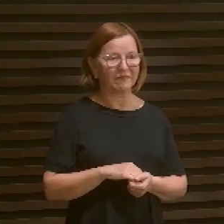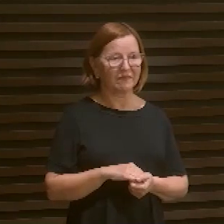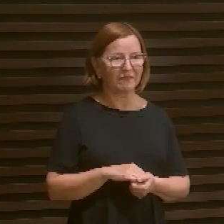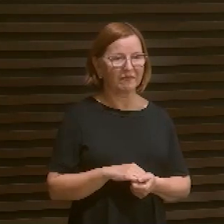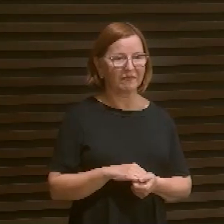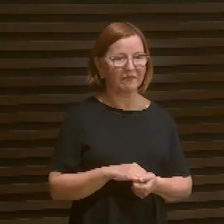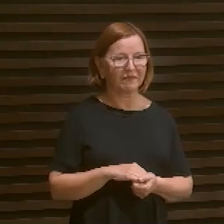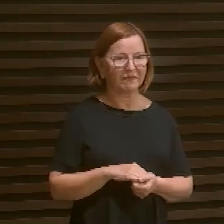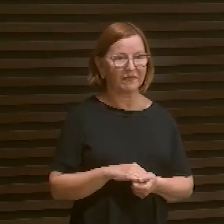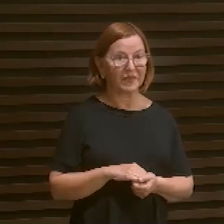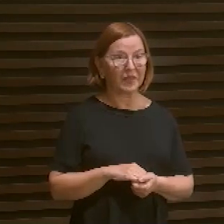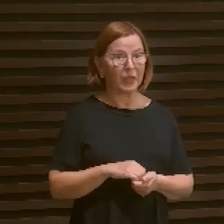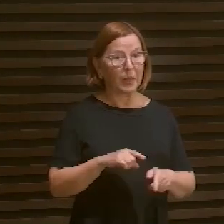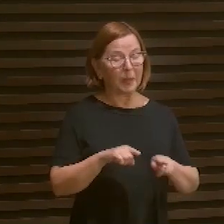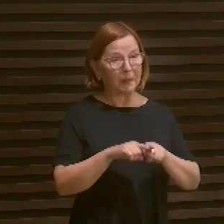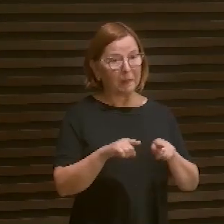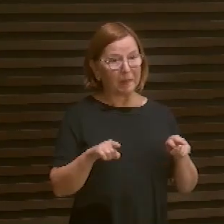Mas esse escritor está